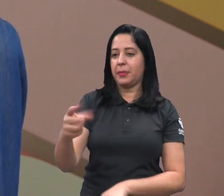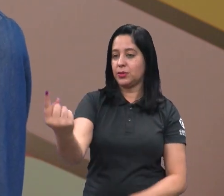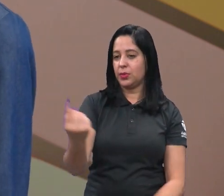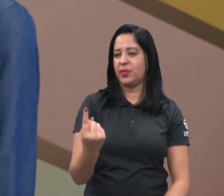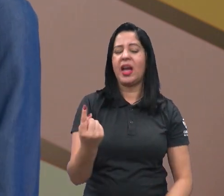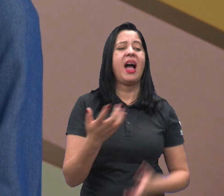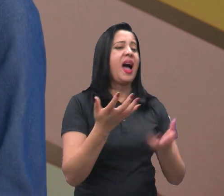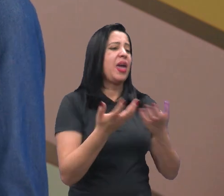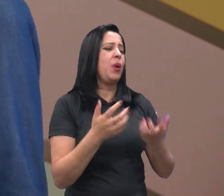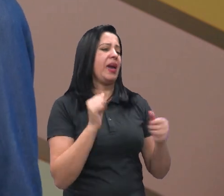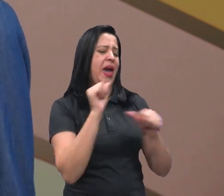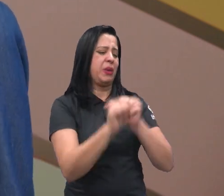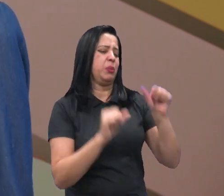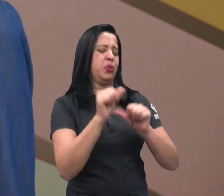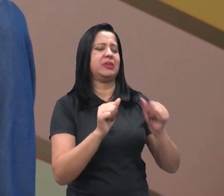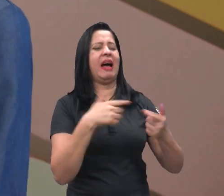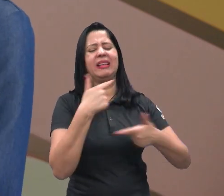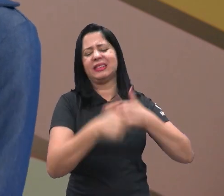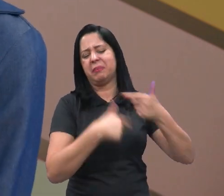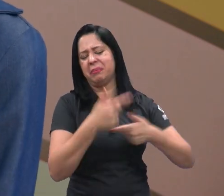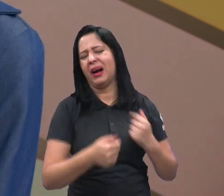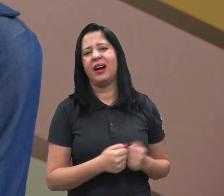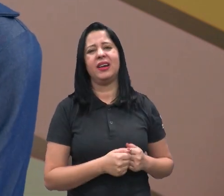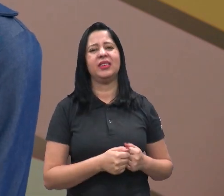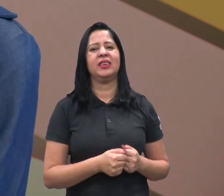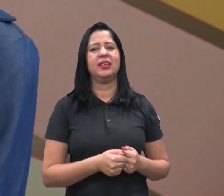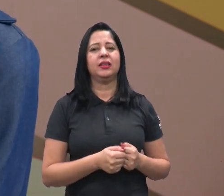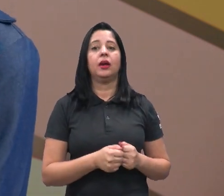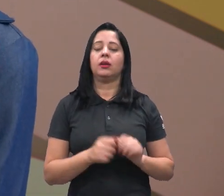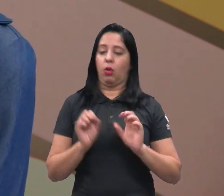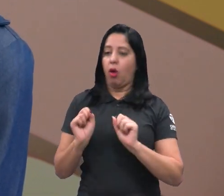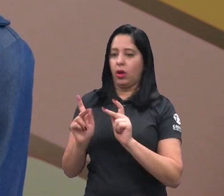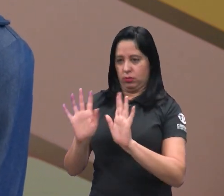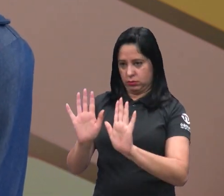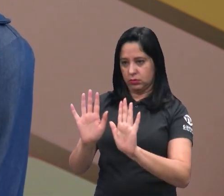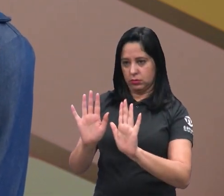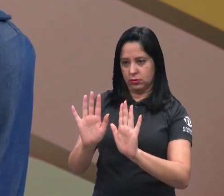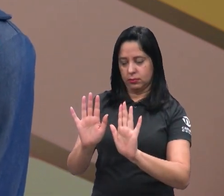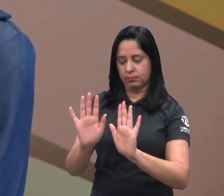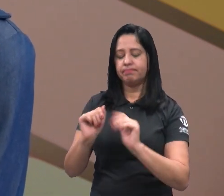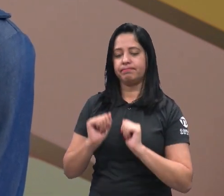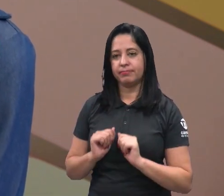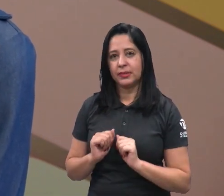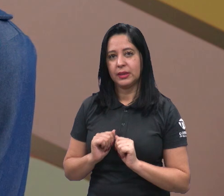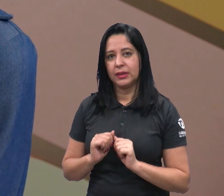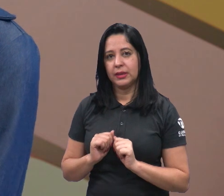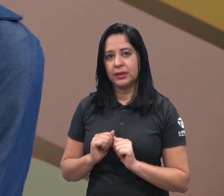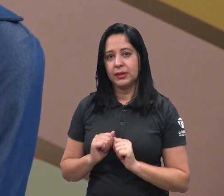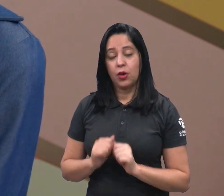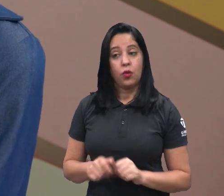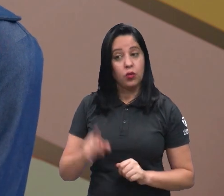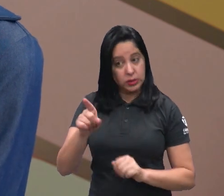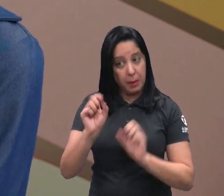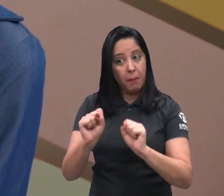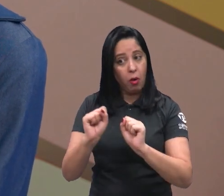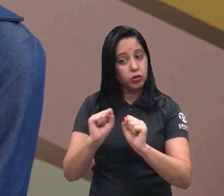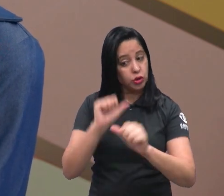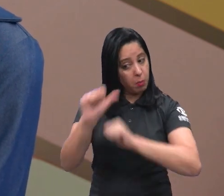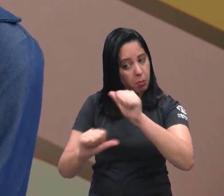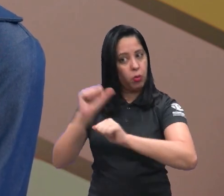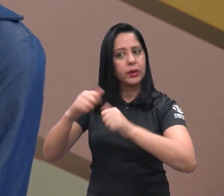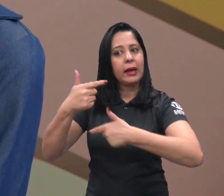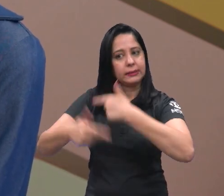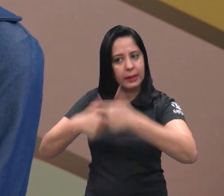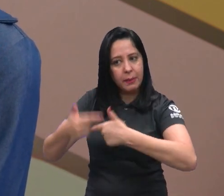emprego, eu quero mudar, eu não quero mais... Eu falo, ok, vamos lá. Porque você pode mudar de emprego, você pode mudar